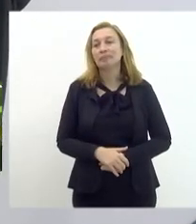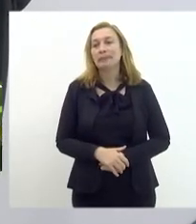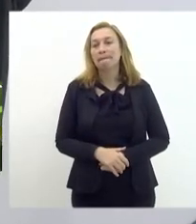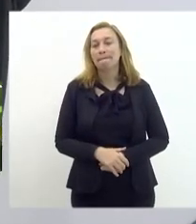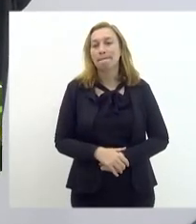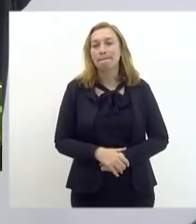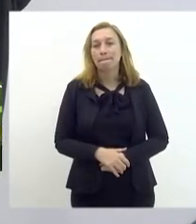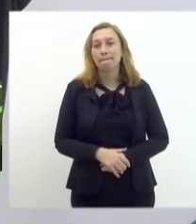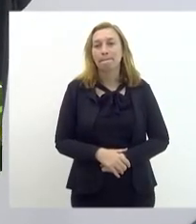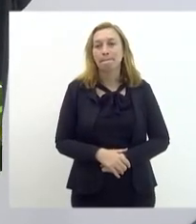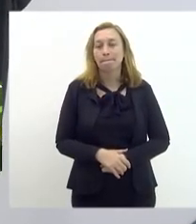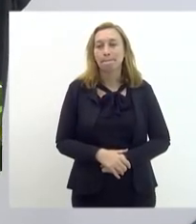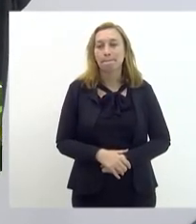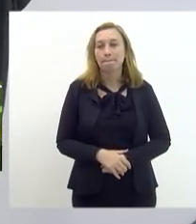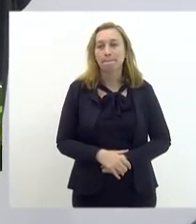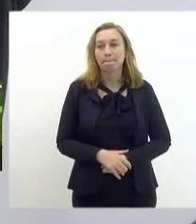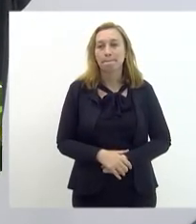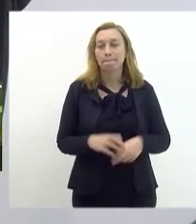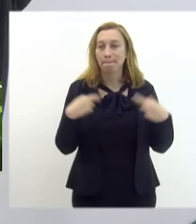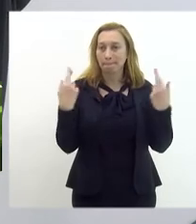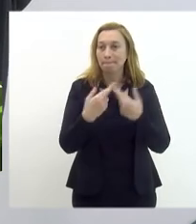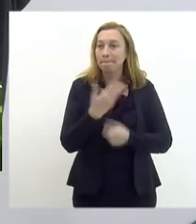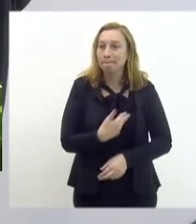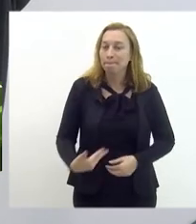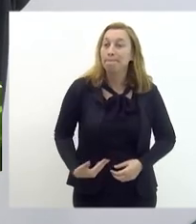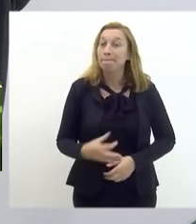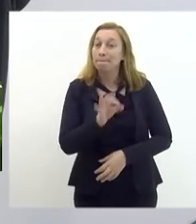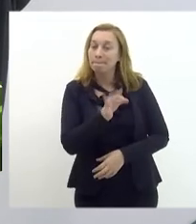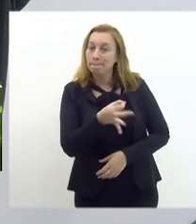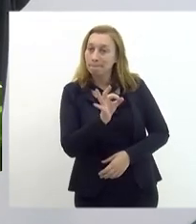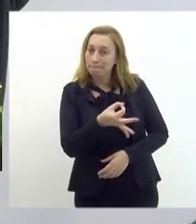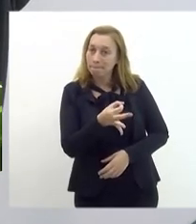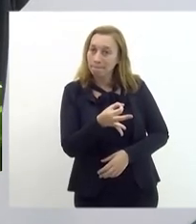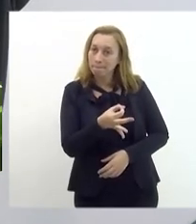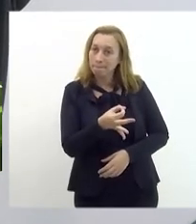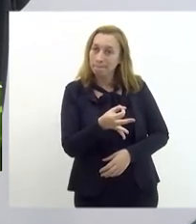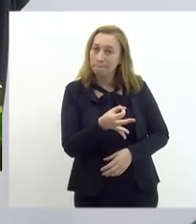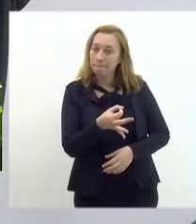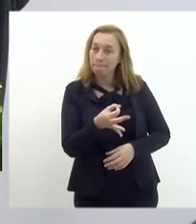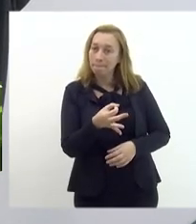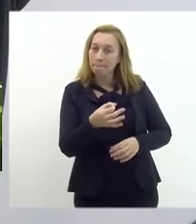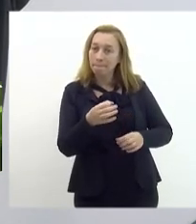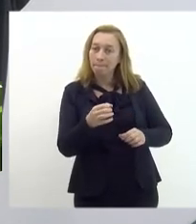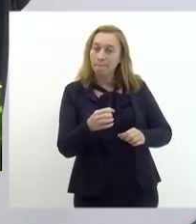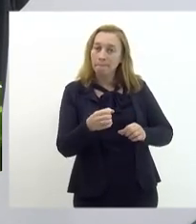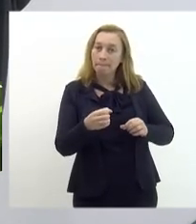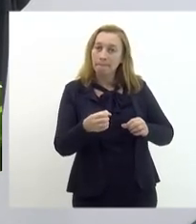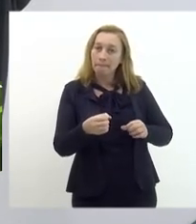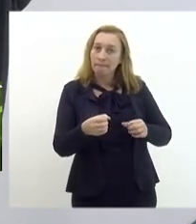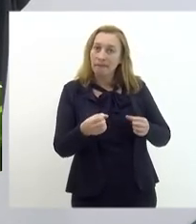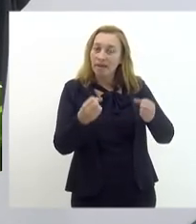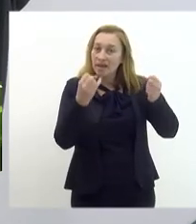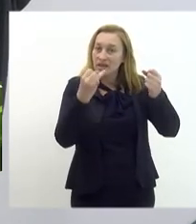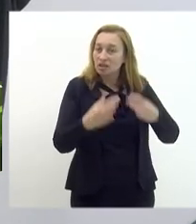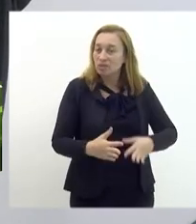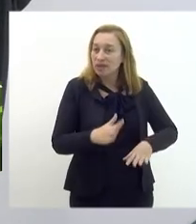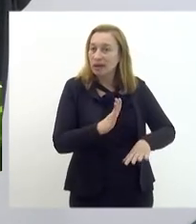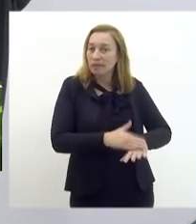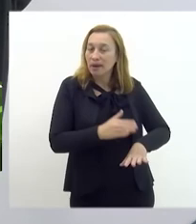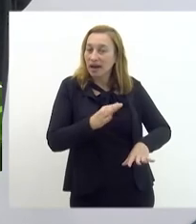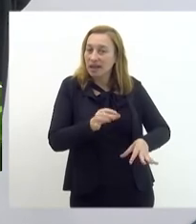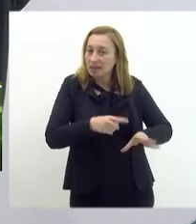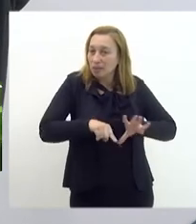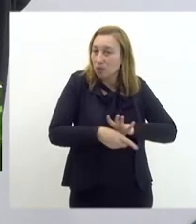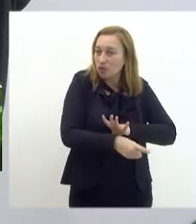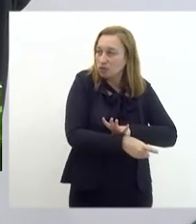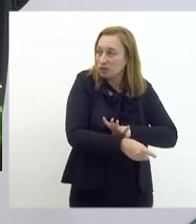E a audiência pública serve exatamente para trazer luz ao tema e melhorar a